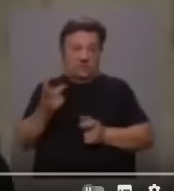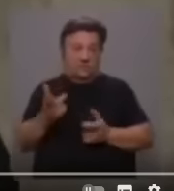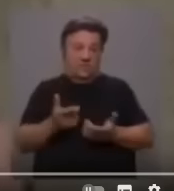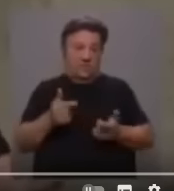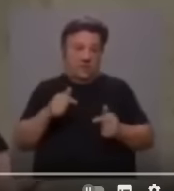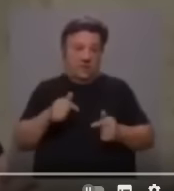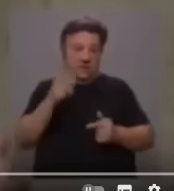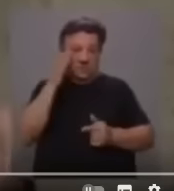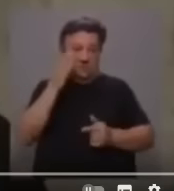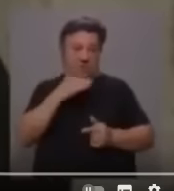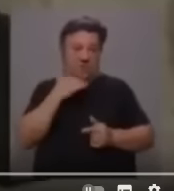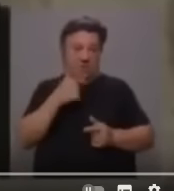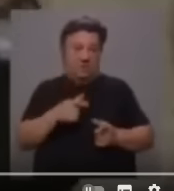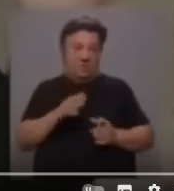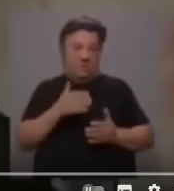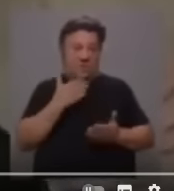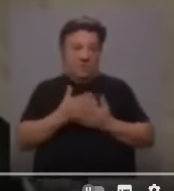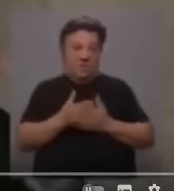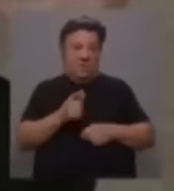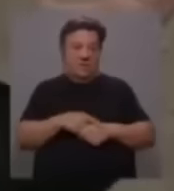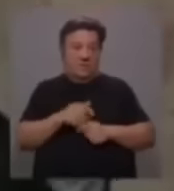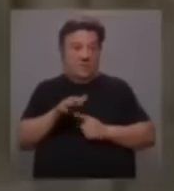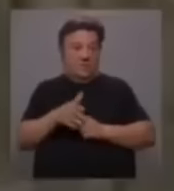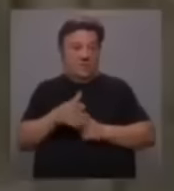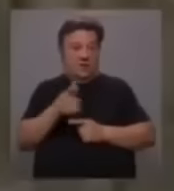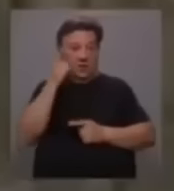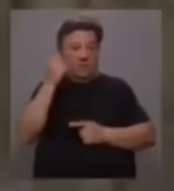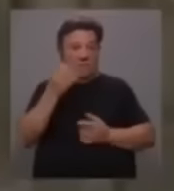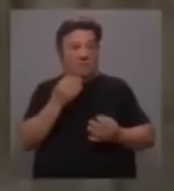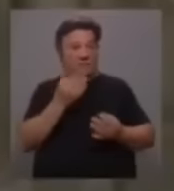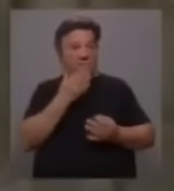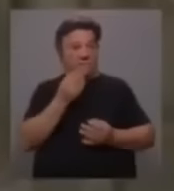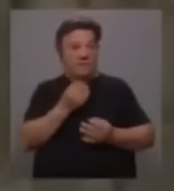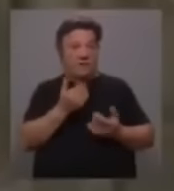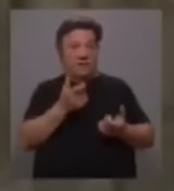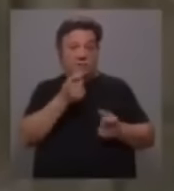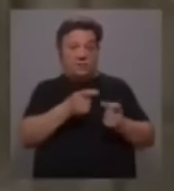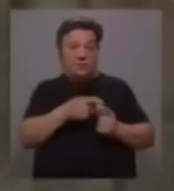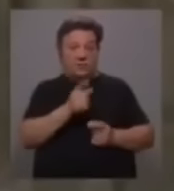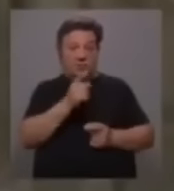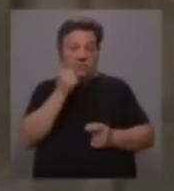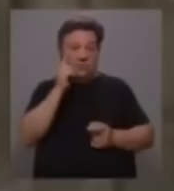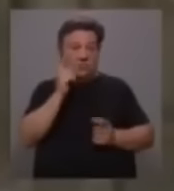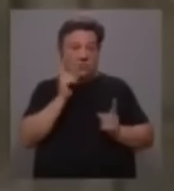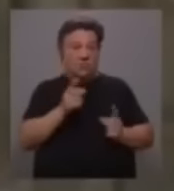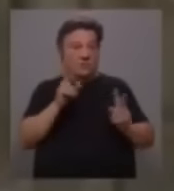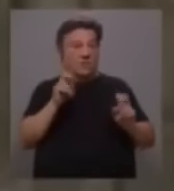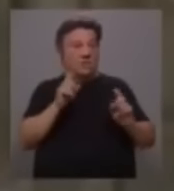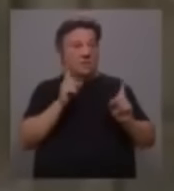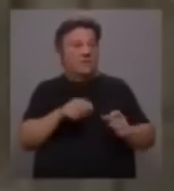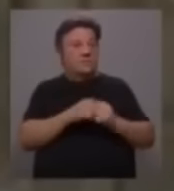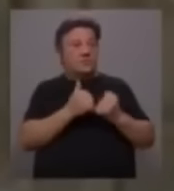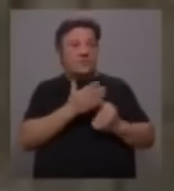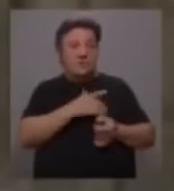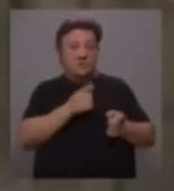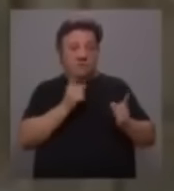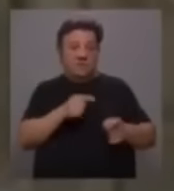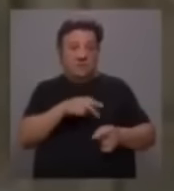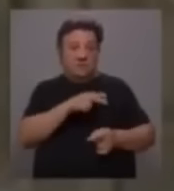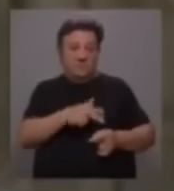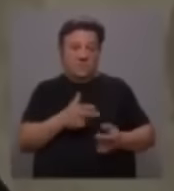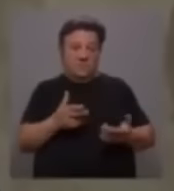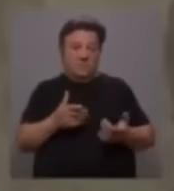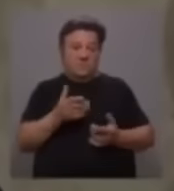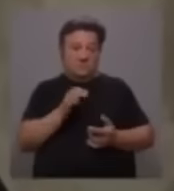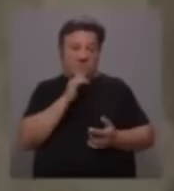portanto hcho sempre muita graça qu dado um tempo de antena e uma compreensão fantástica a pessoas que não sabe que tipo sociedade gostariam de implementar em Portugal